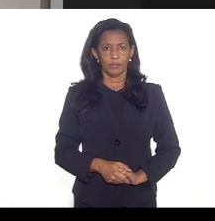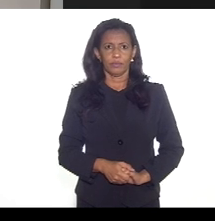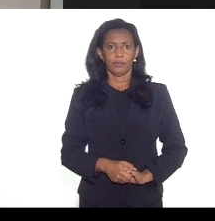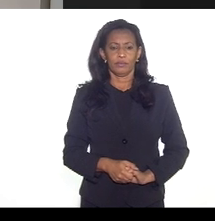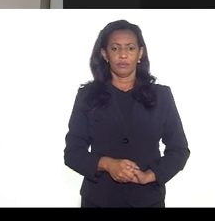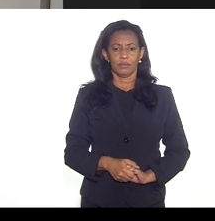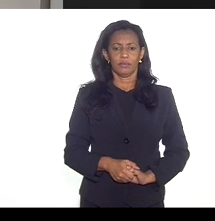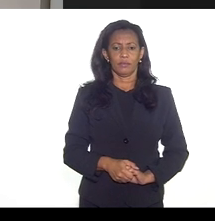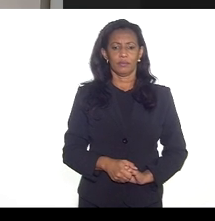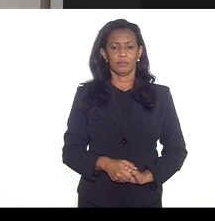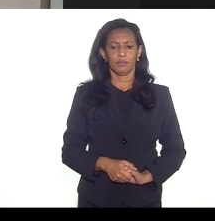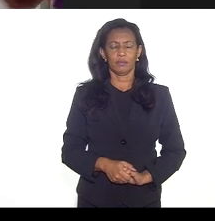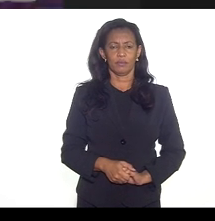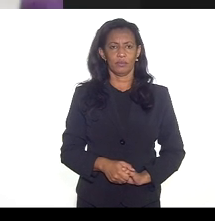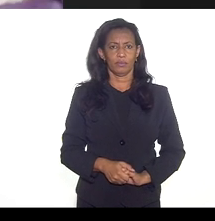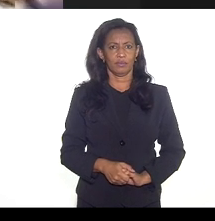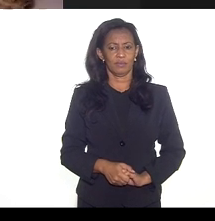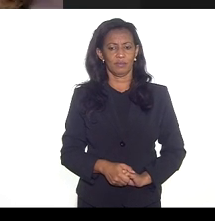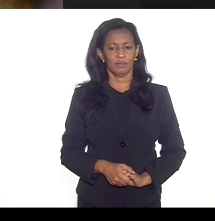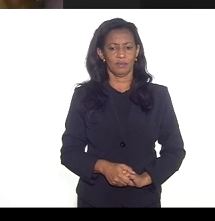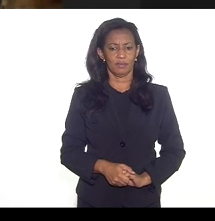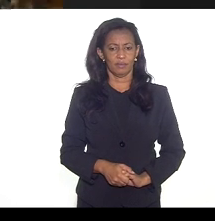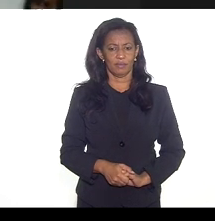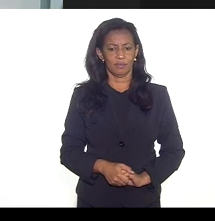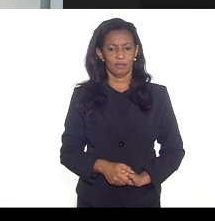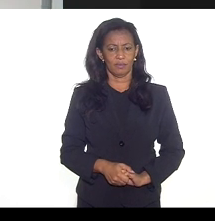Doutora Glória? Acho que não está, não, gente.